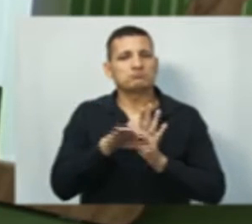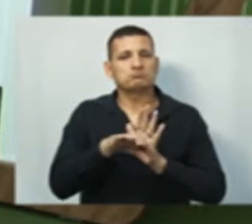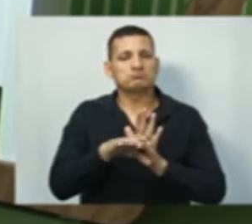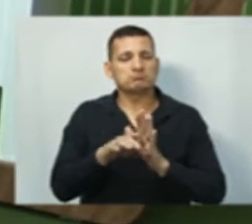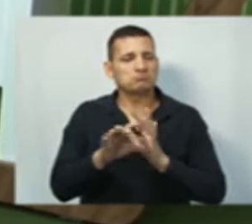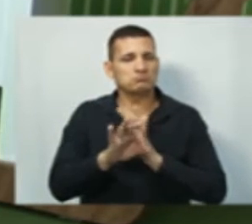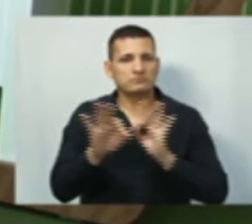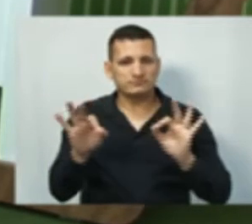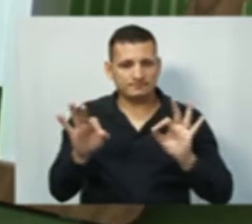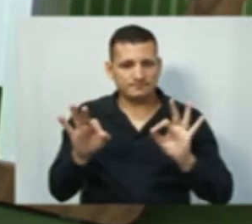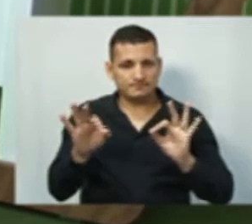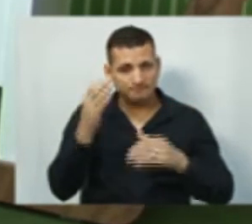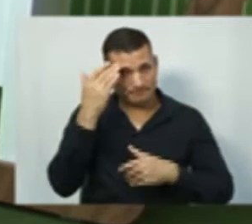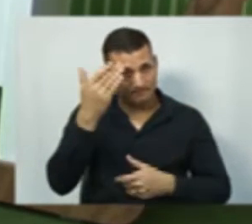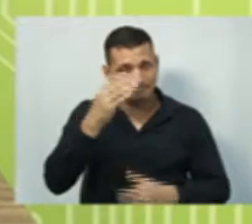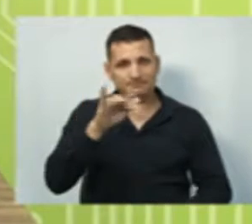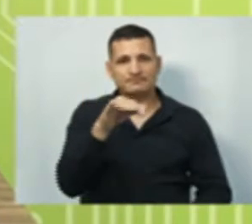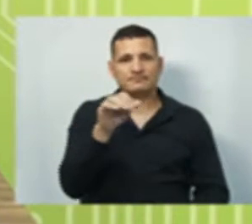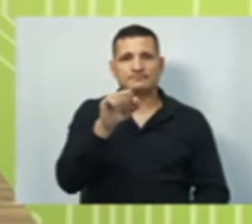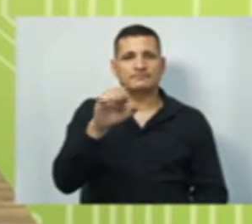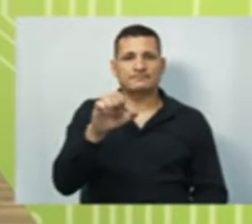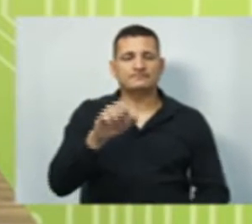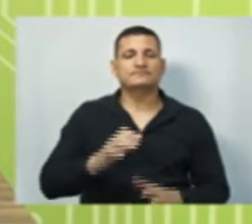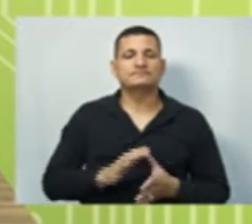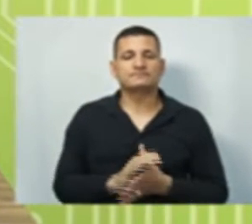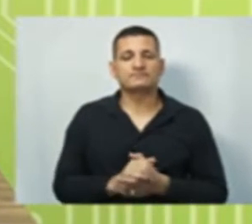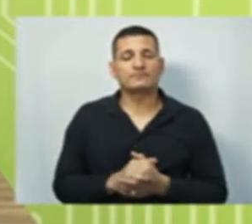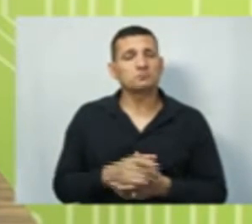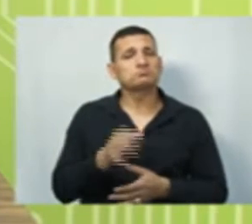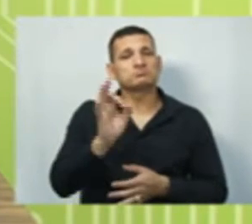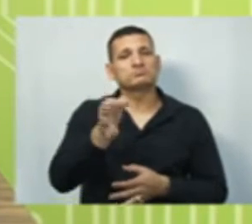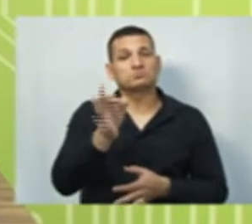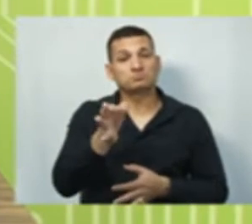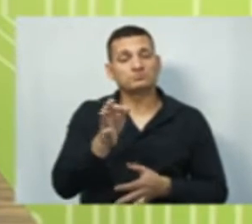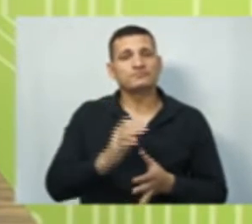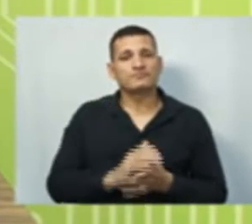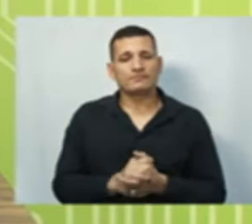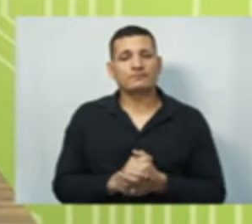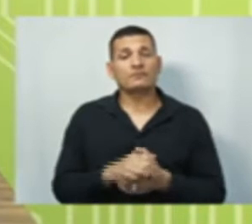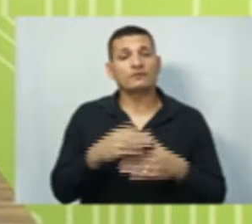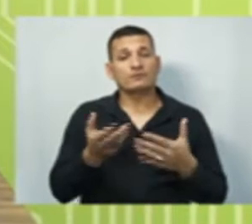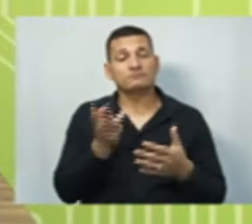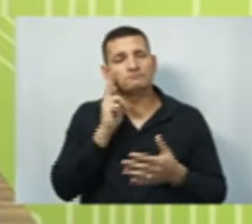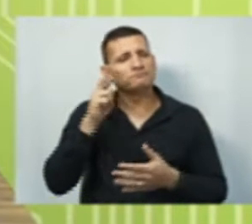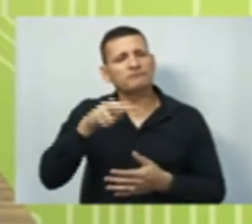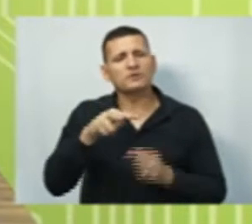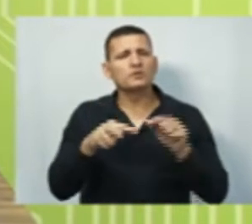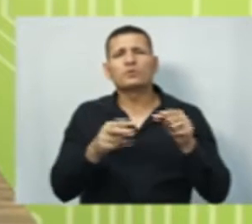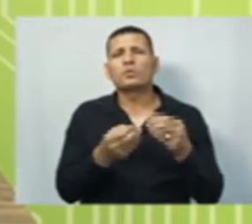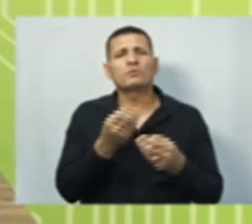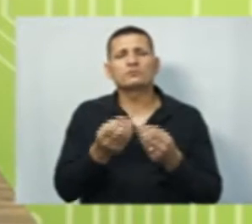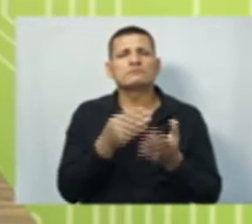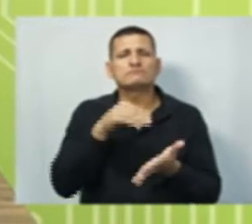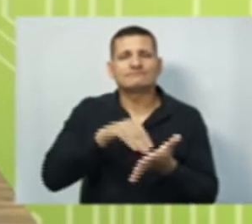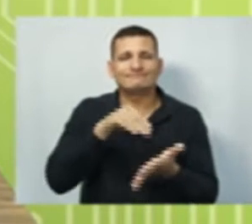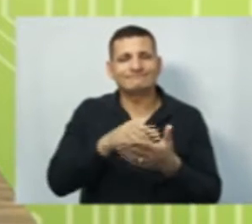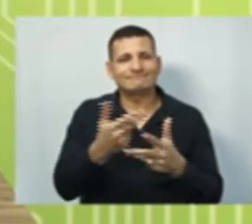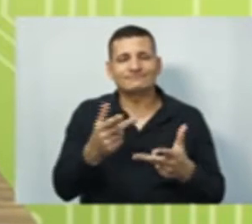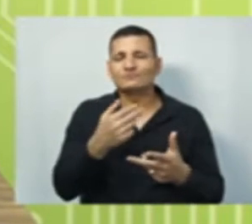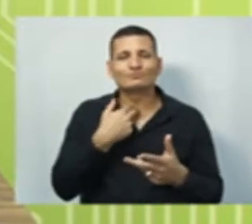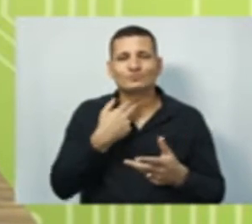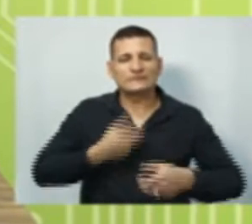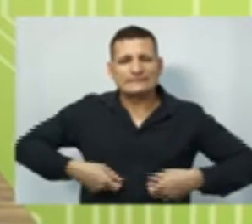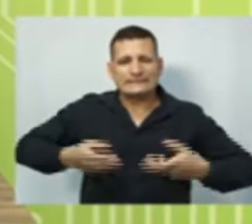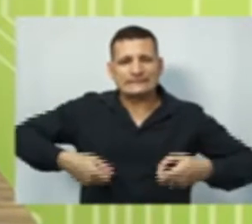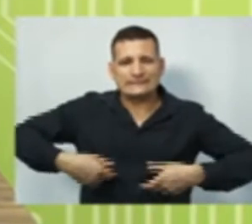obrigada. José. Valeu, José. Obrigada pela participação. É isso mesmo. A gente vai ver essa gestão da escassez por esse sentido, de não gastar mais do que a